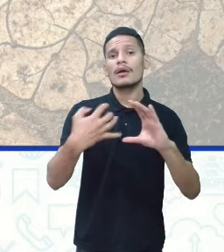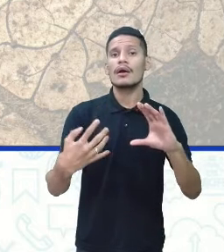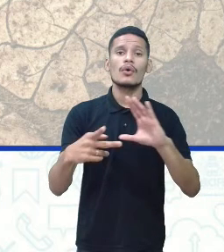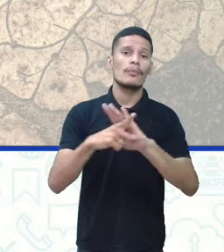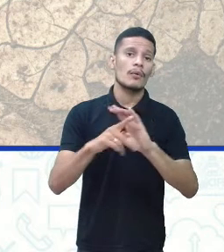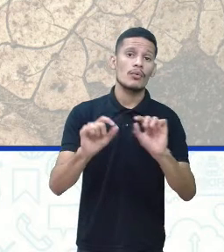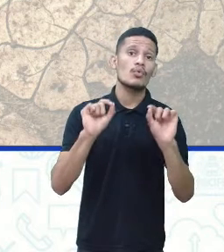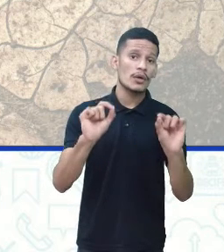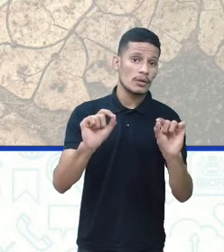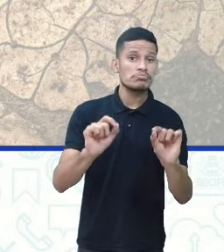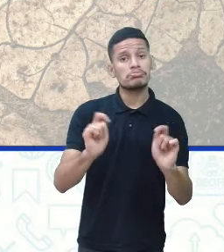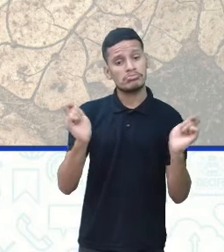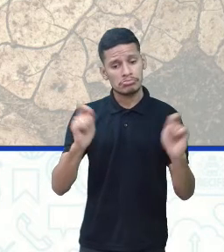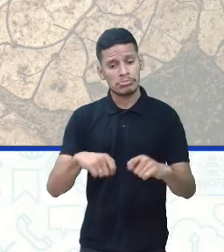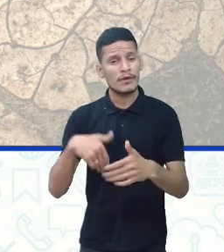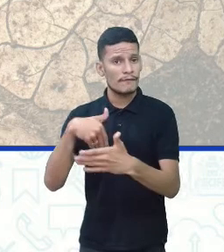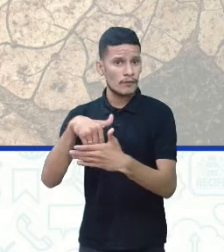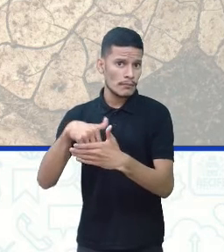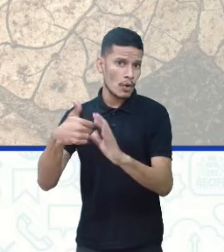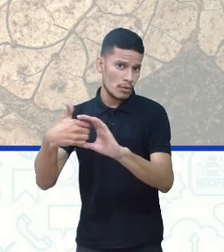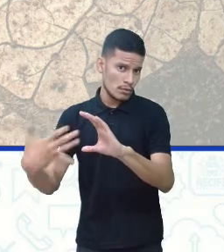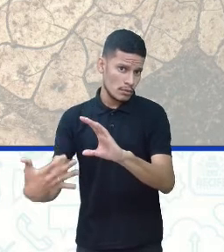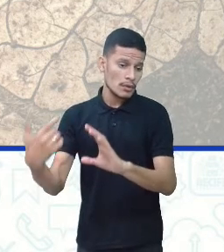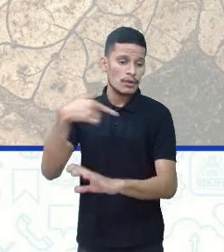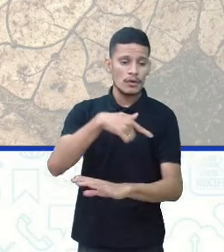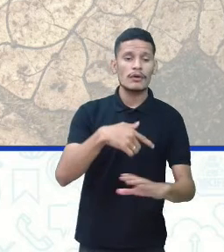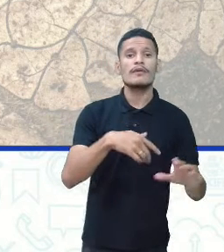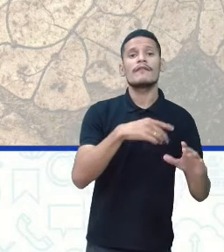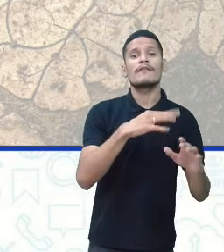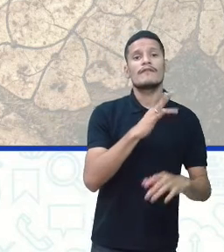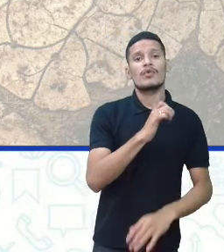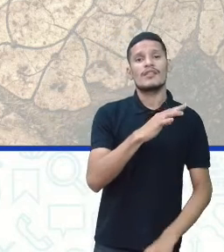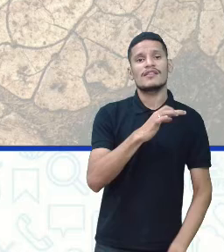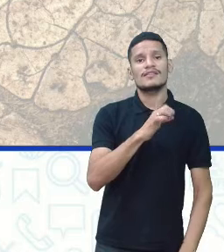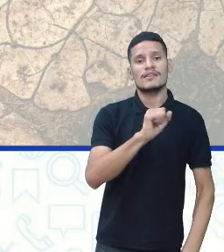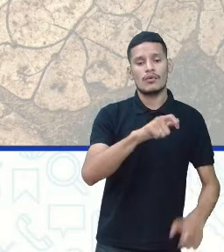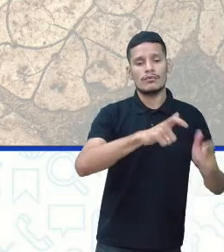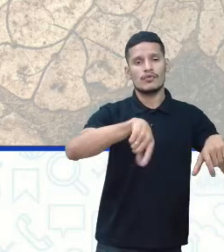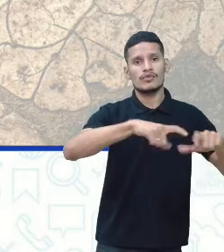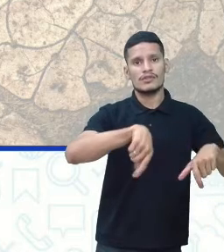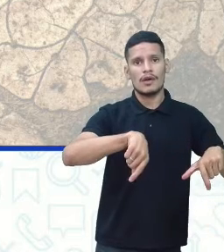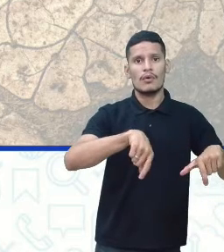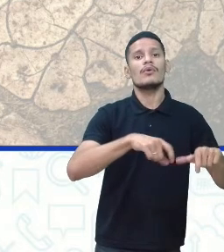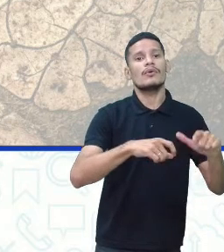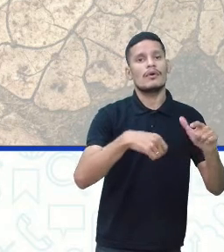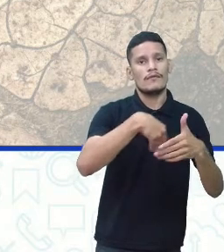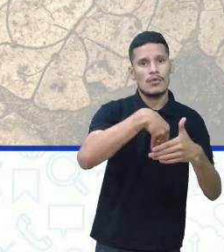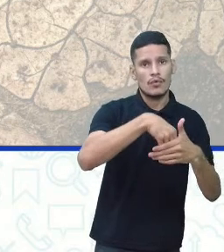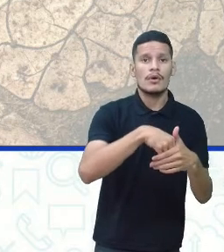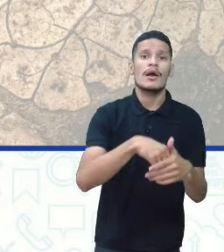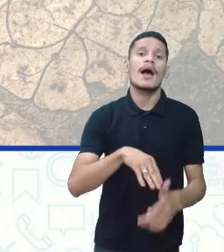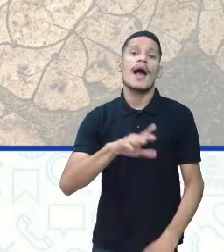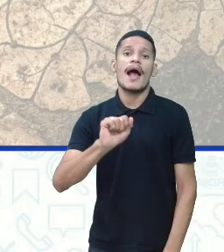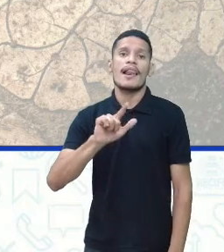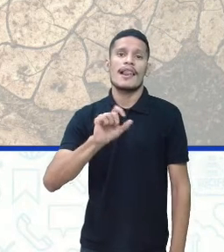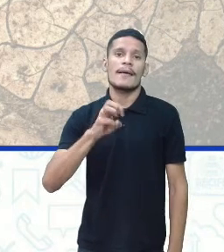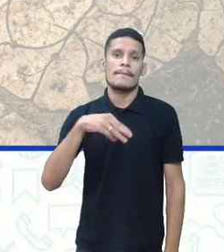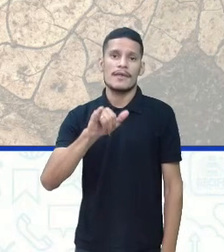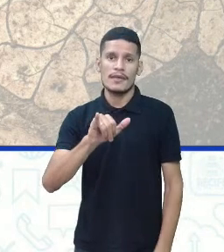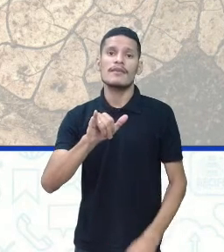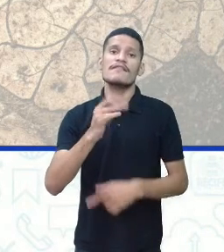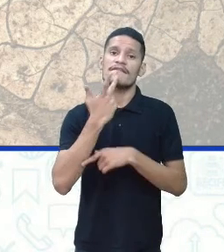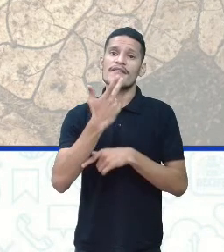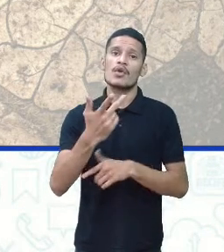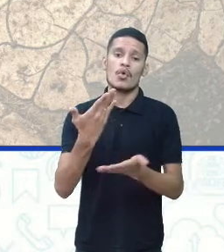características tanto do futebol quanto do futsal. O professor Alami, na aula passada, ele falou, nessa aula que